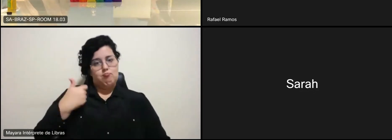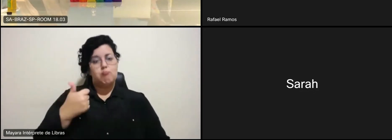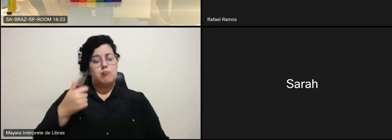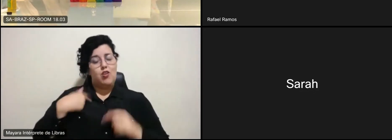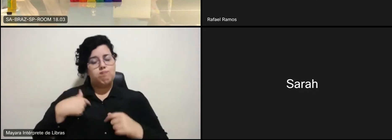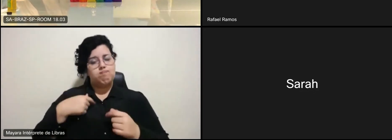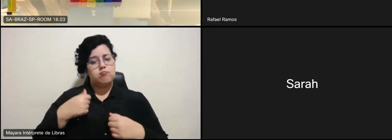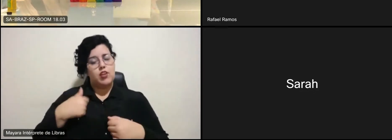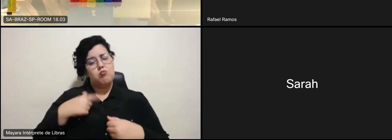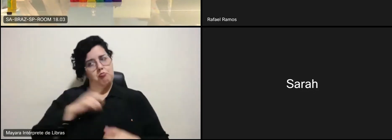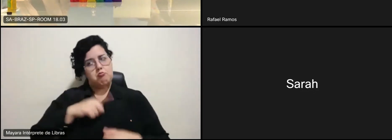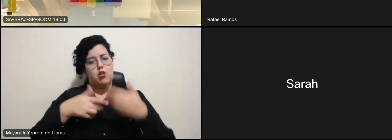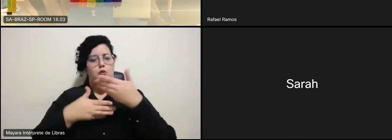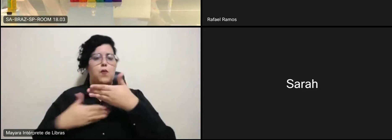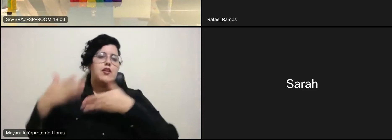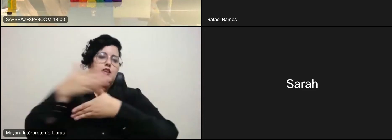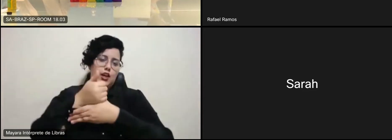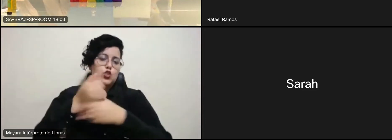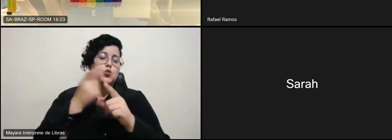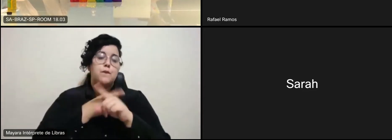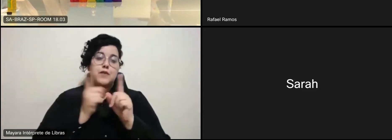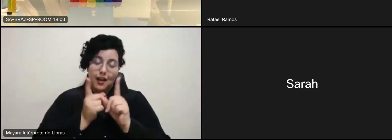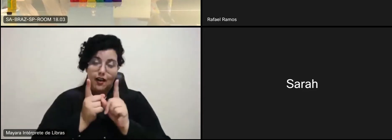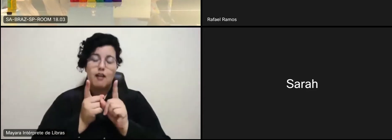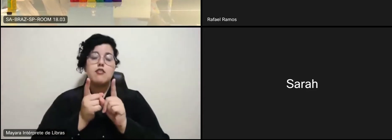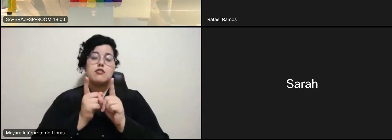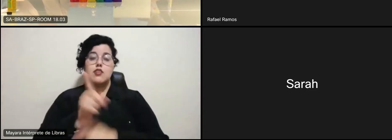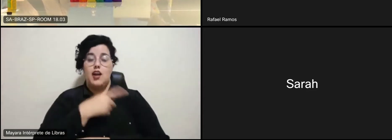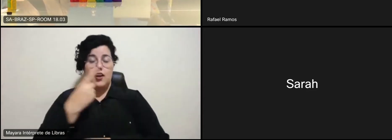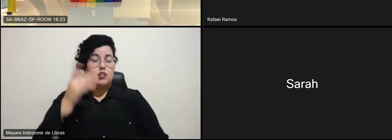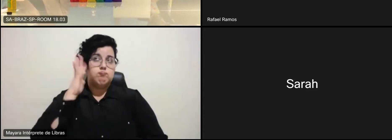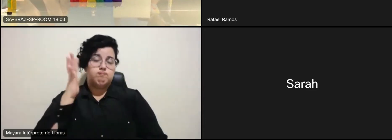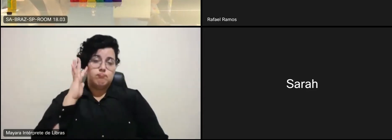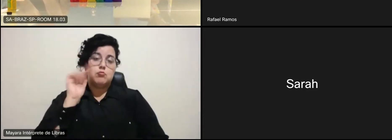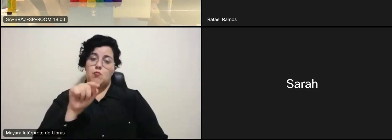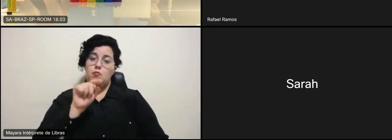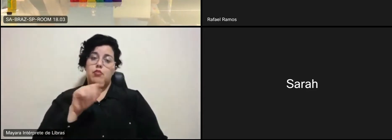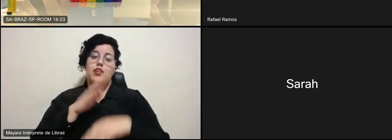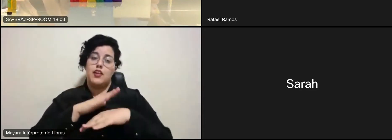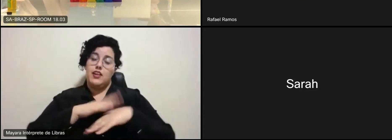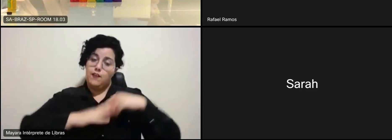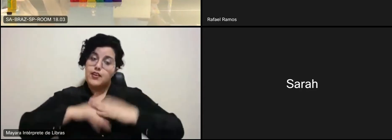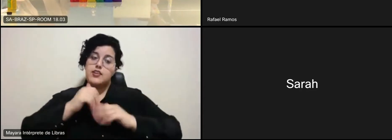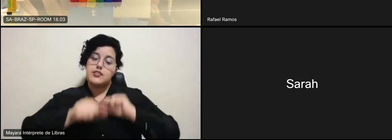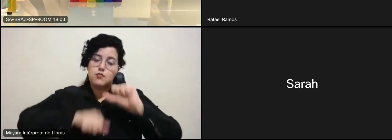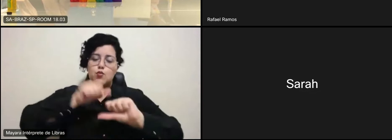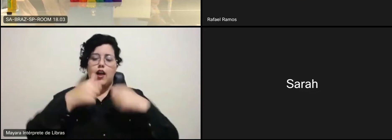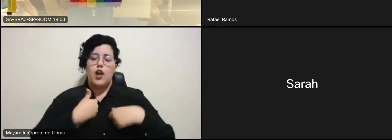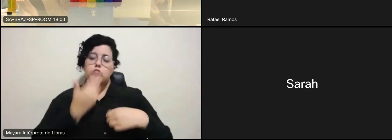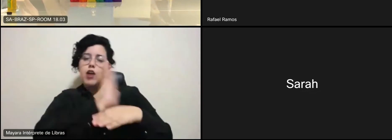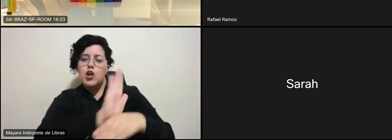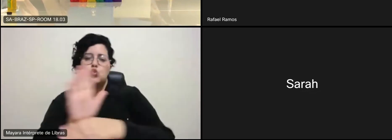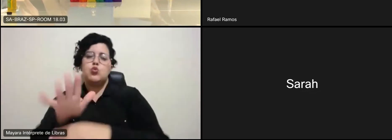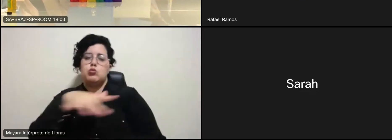reconhecer o meu privilégio. Mas a gente precisa usar desse privilégio para fazer justamente o que você trouxe, que é de fazer